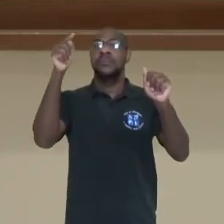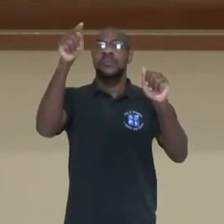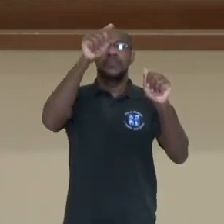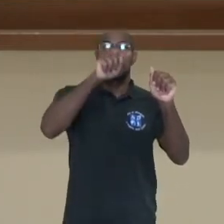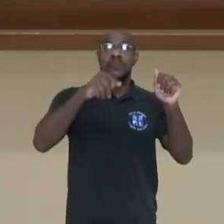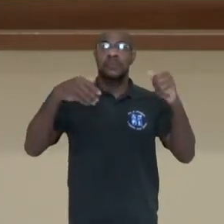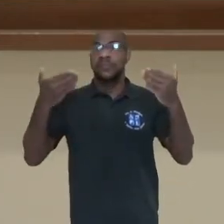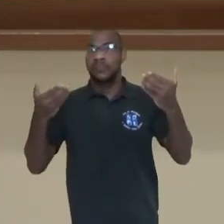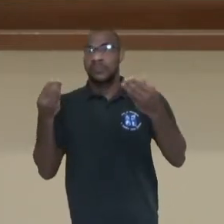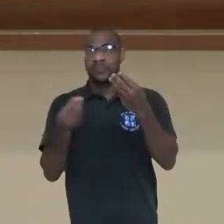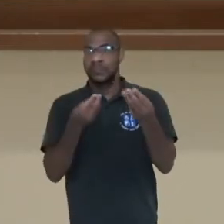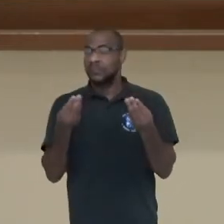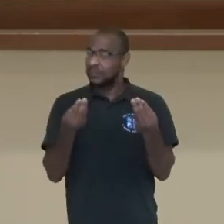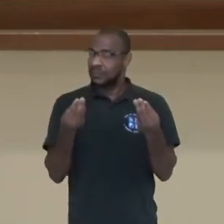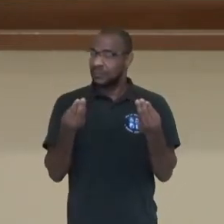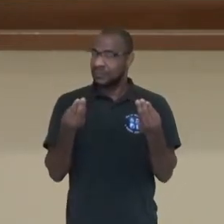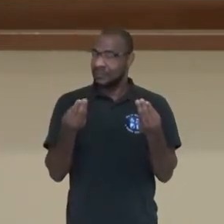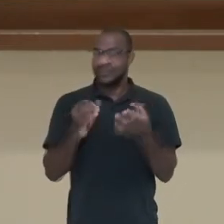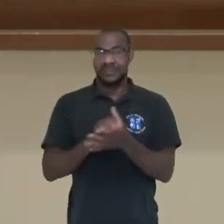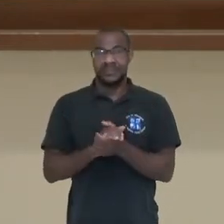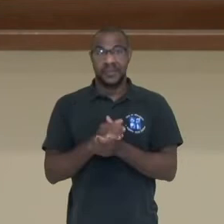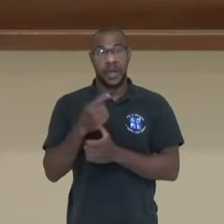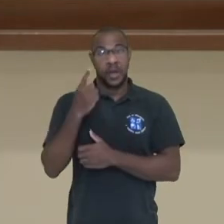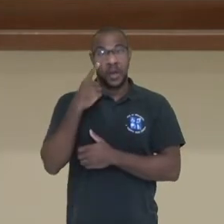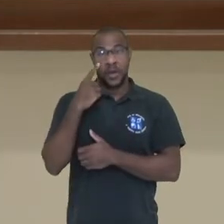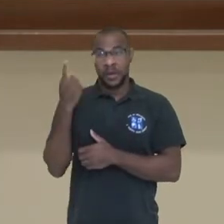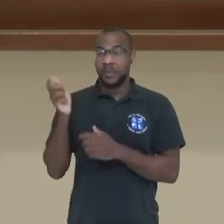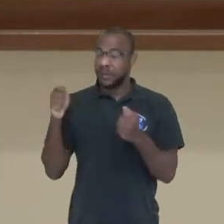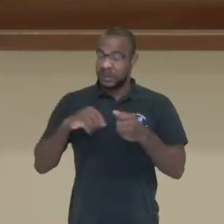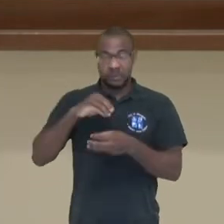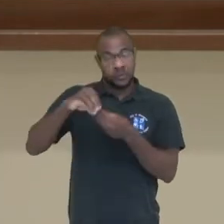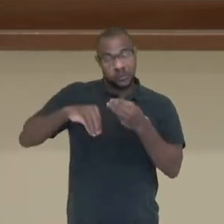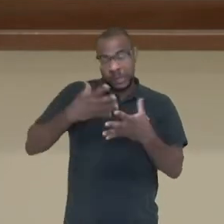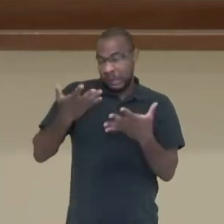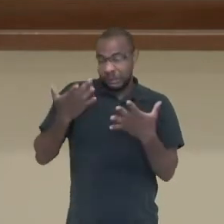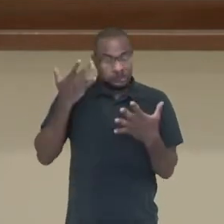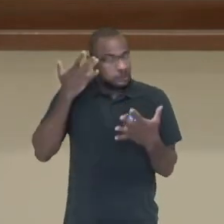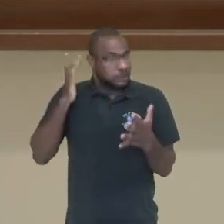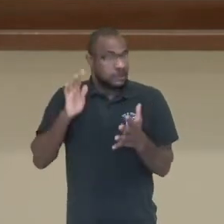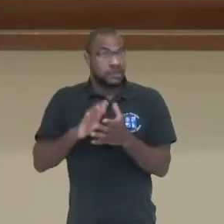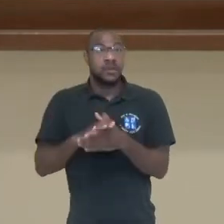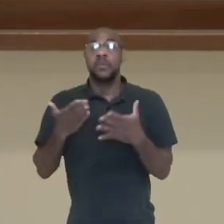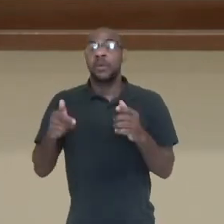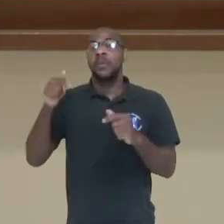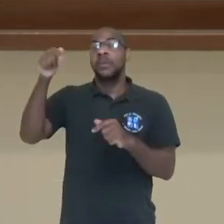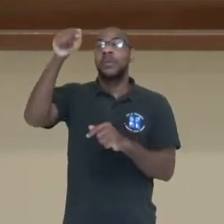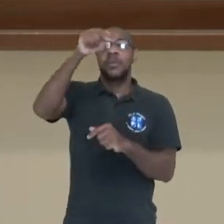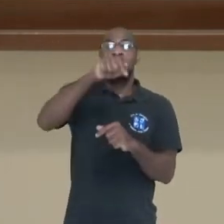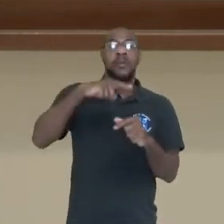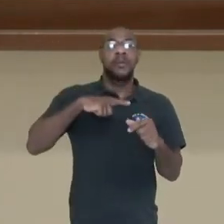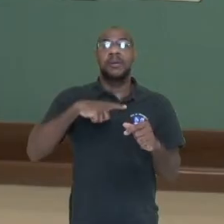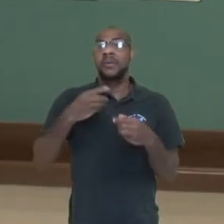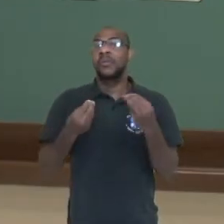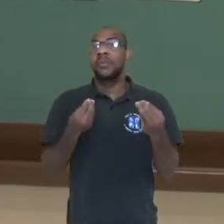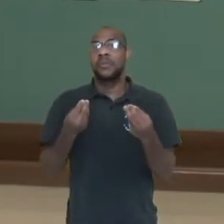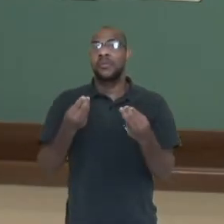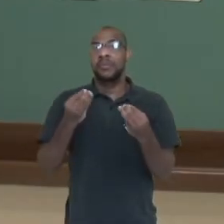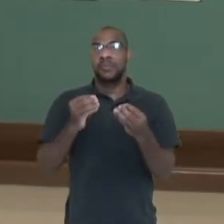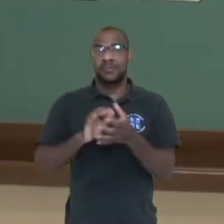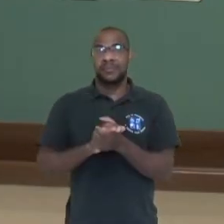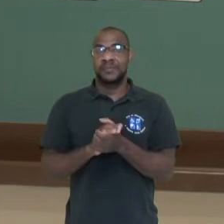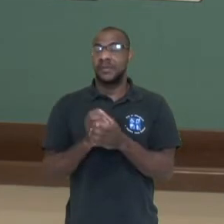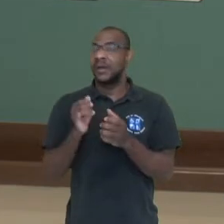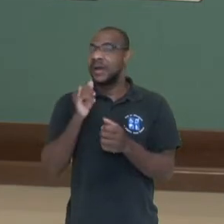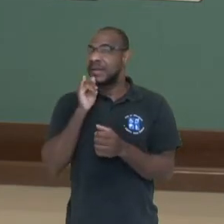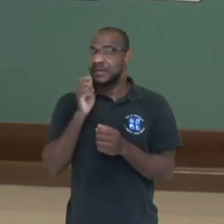primeiro, todos no terceiro? Pode estar tudo mesclado? Como é que eu sei em qual quadrante está? Então vem cá. Você